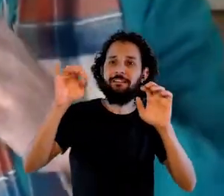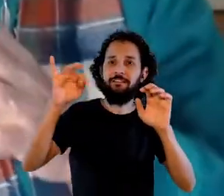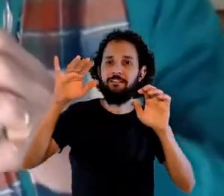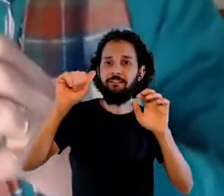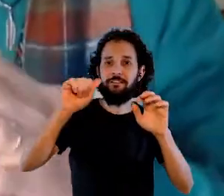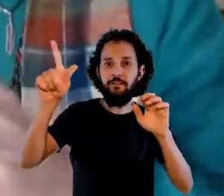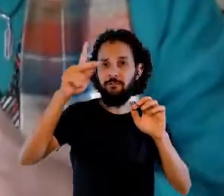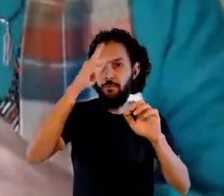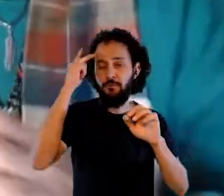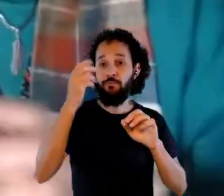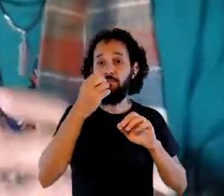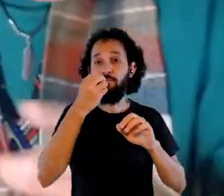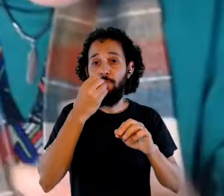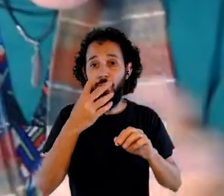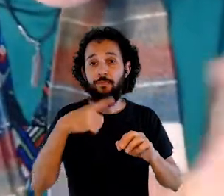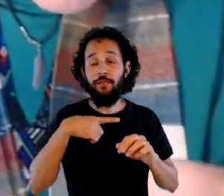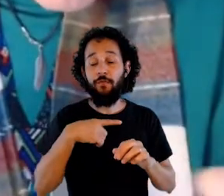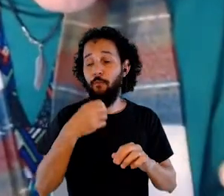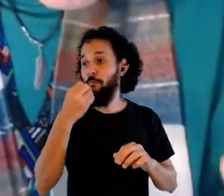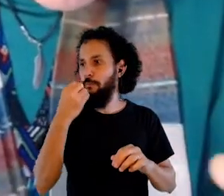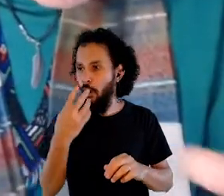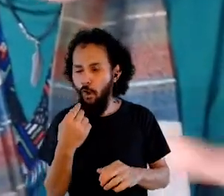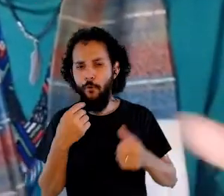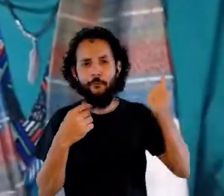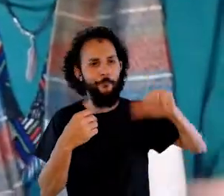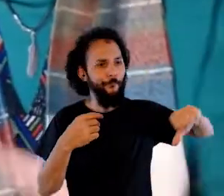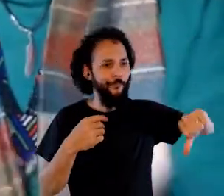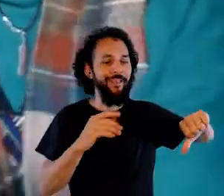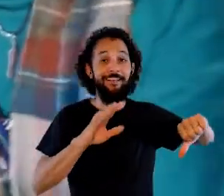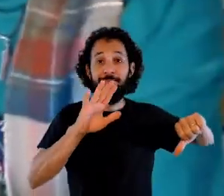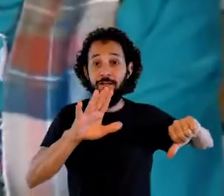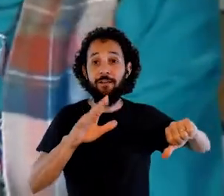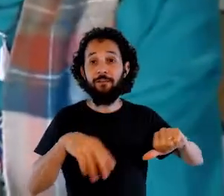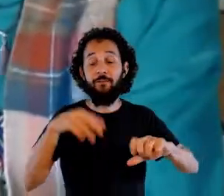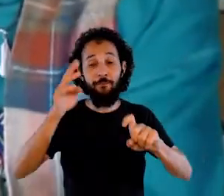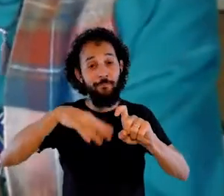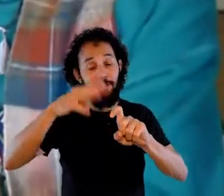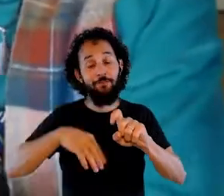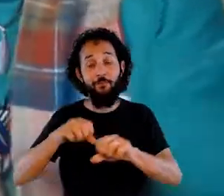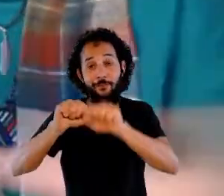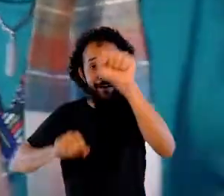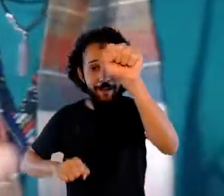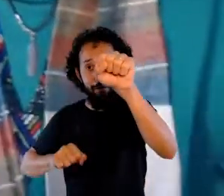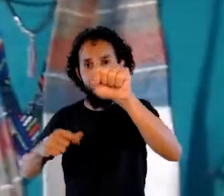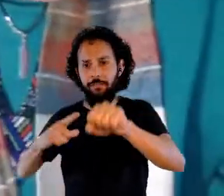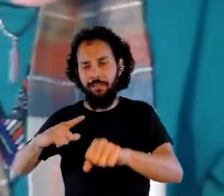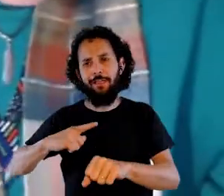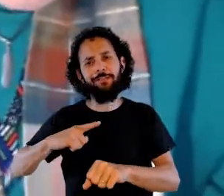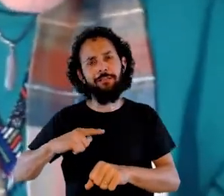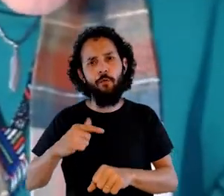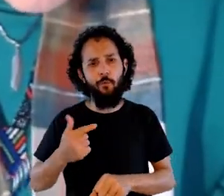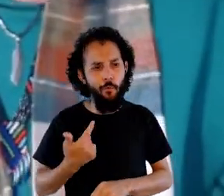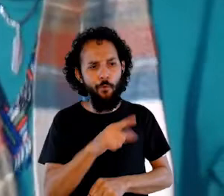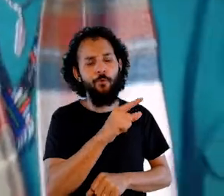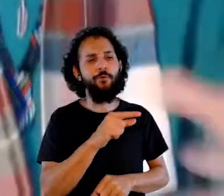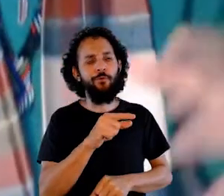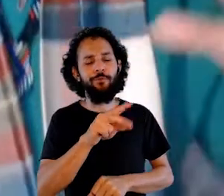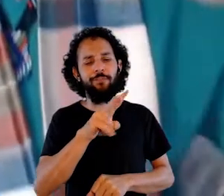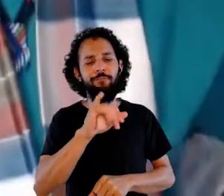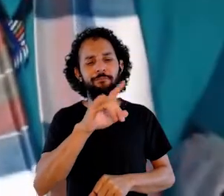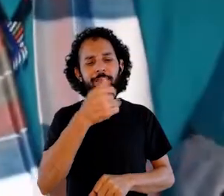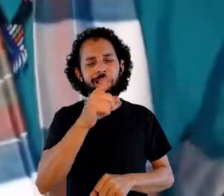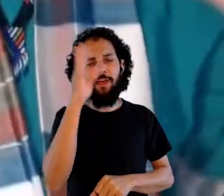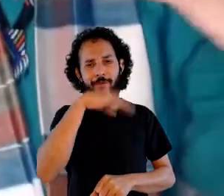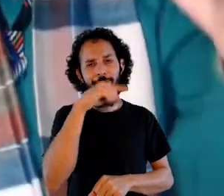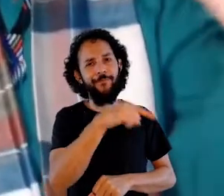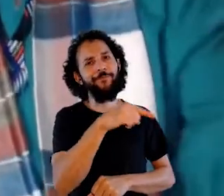e um ruinzinho, né? É o mito do herói. O herói, para existir, tem que ter um vilão, né? Senão não rola.